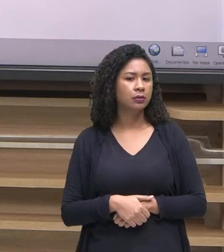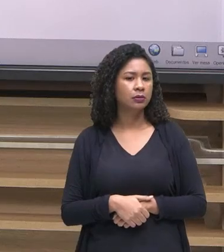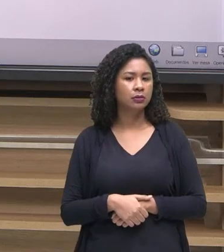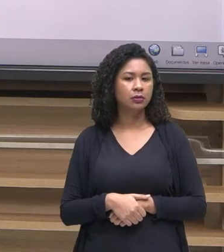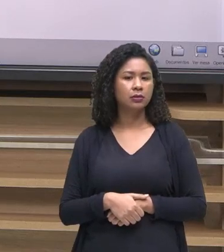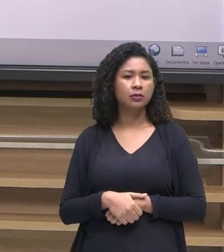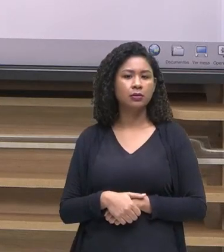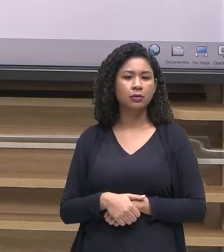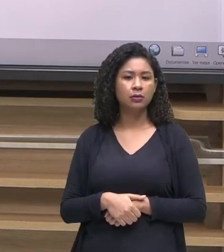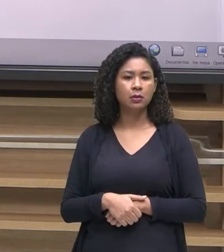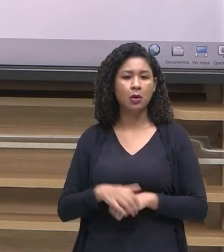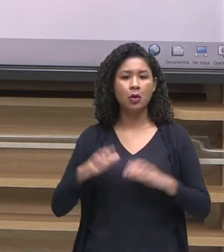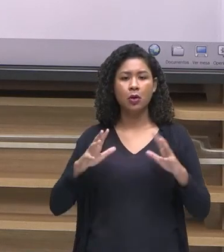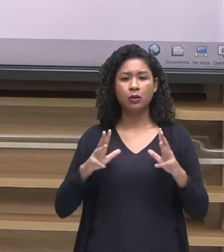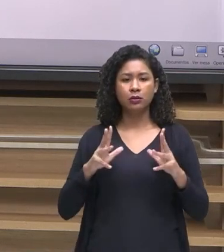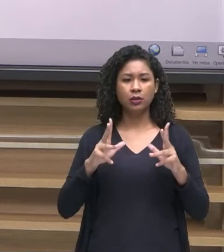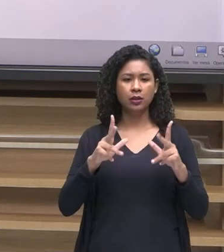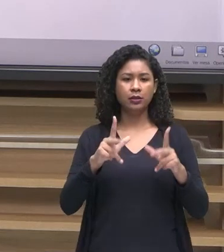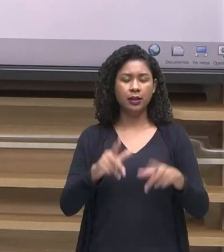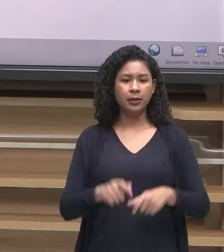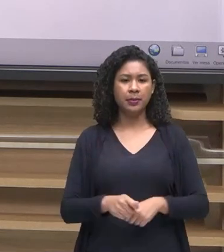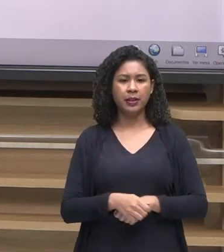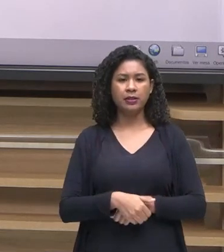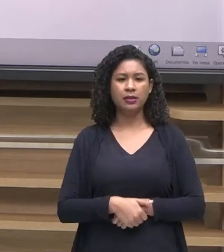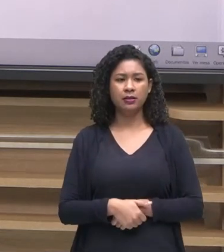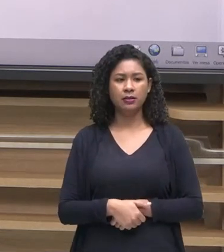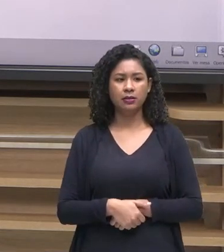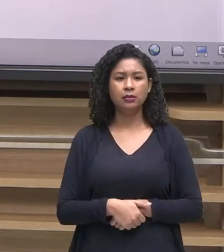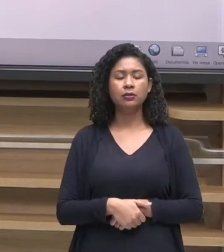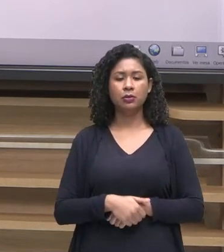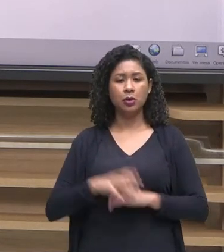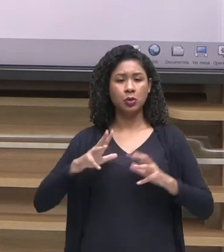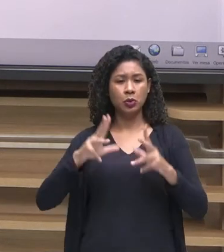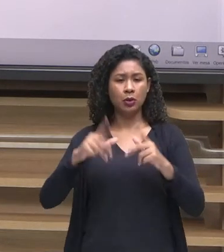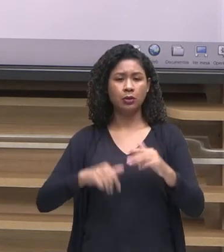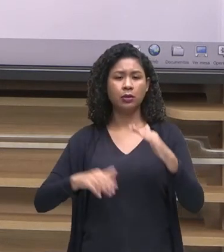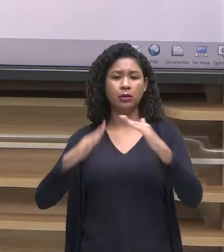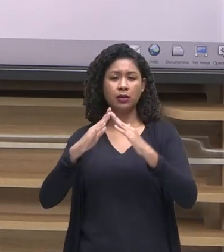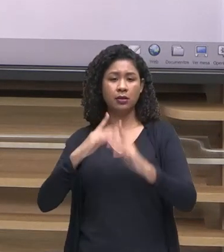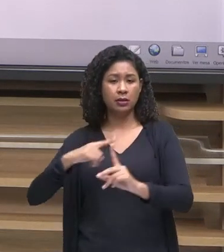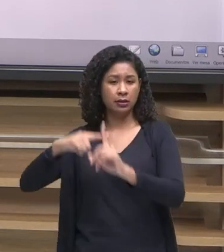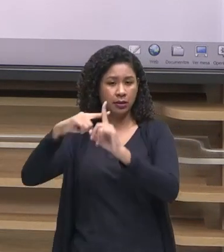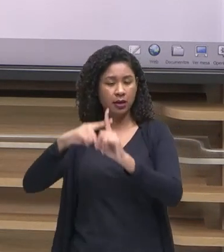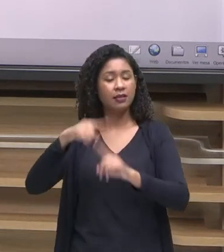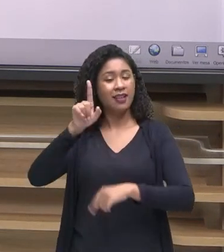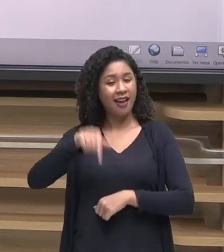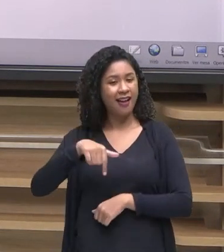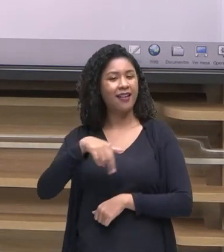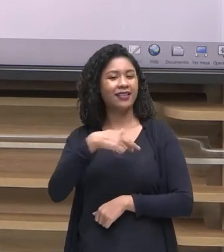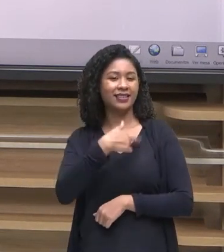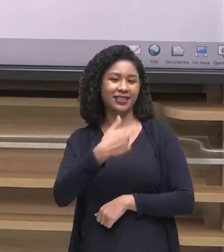uma religião, né? Então, por isso que ela diz que